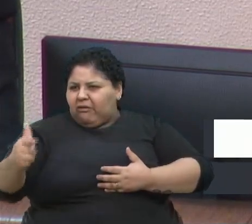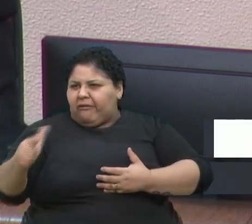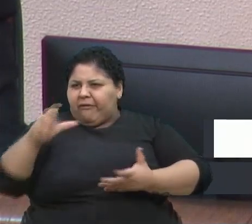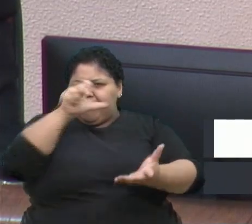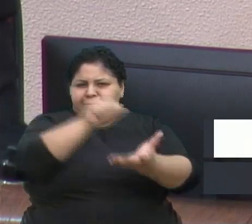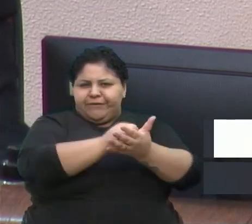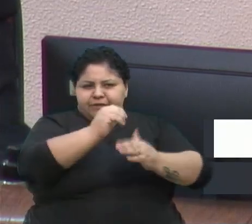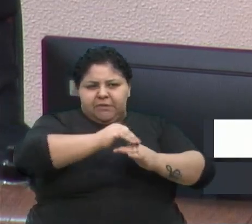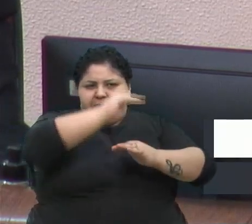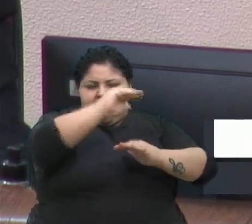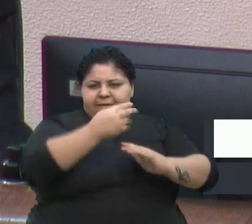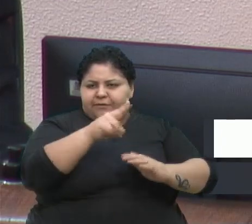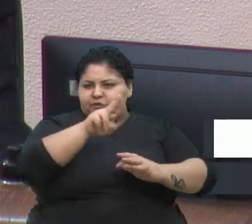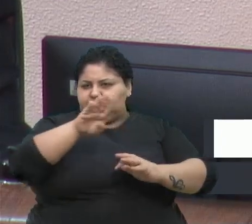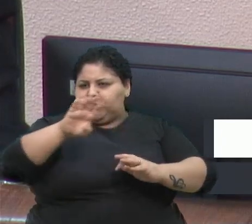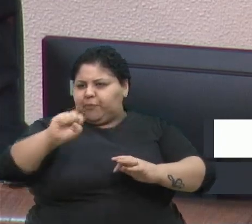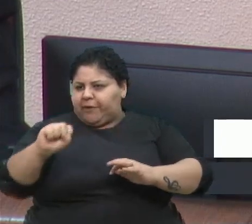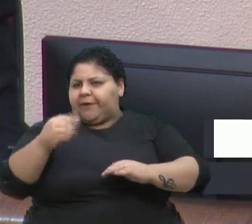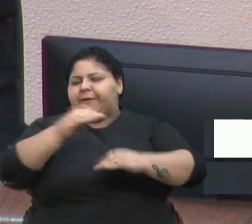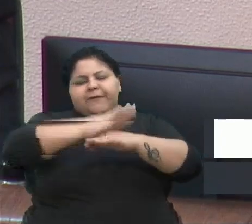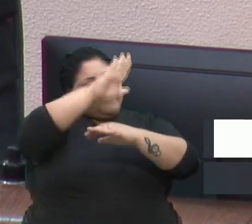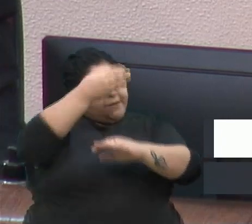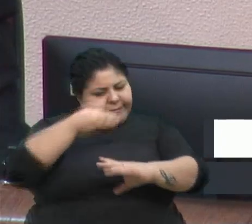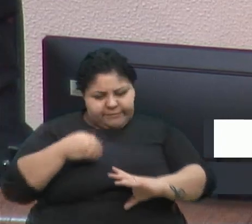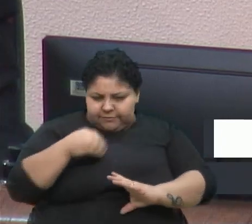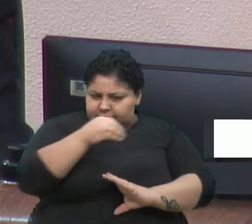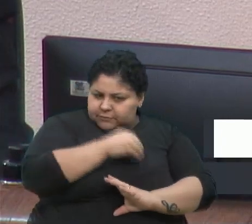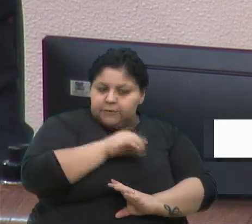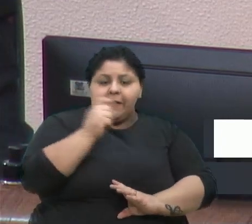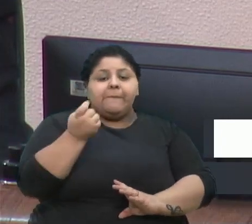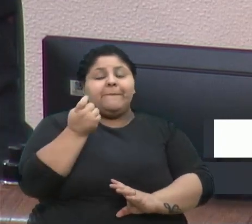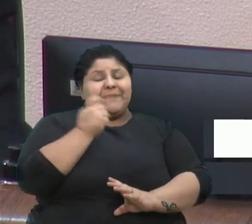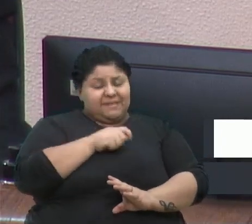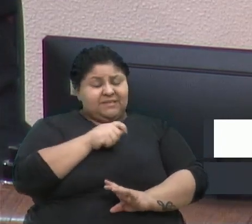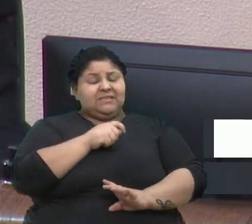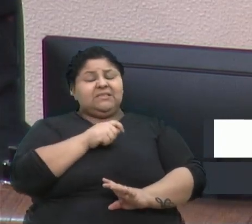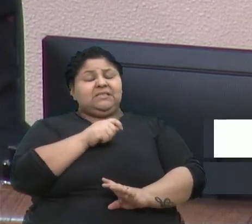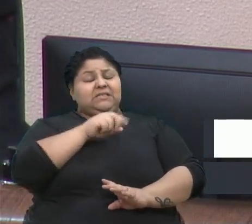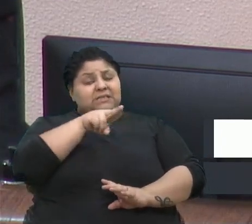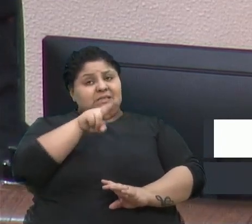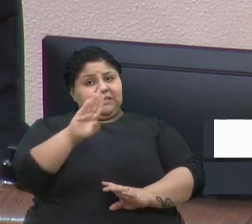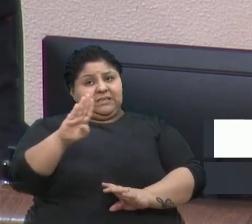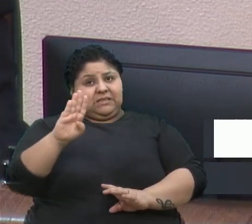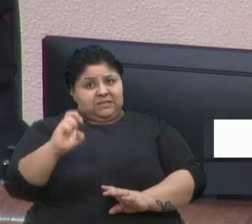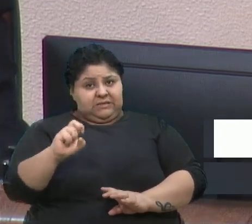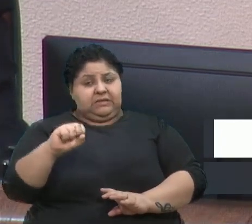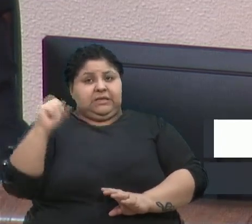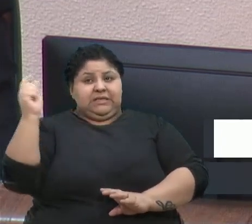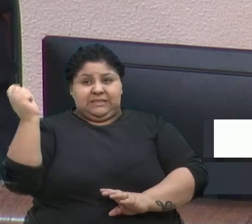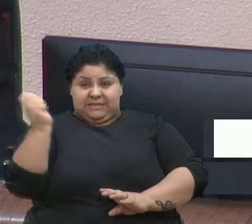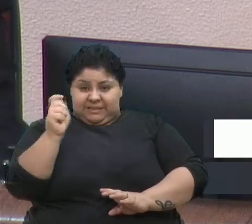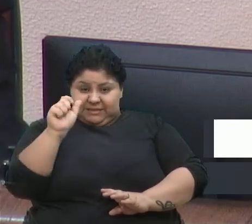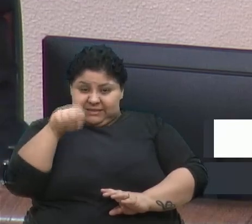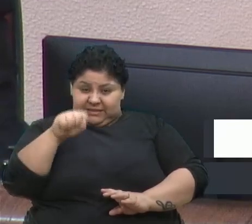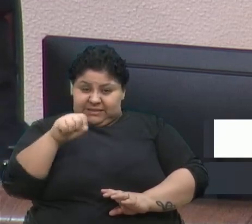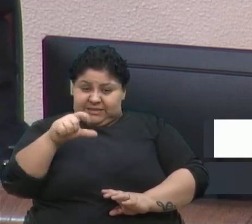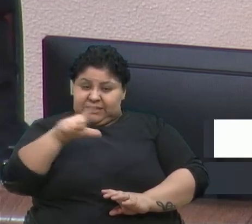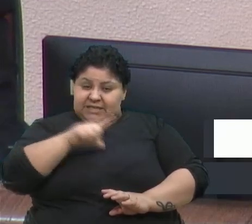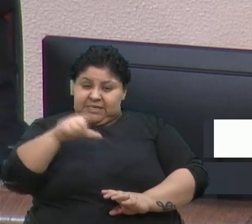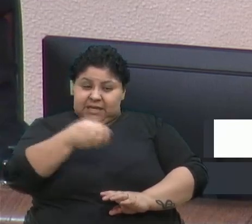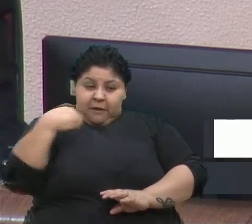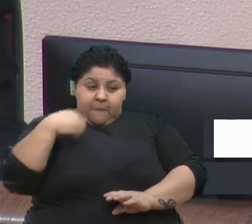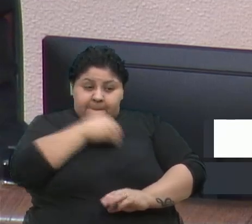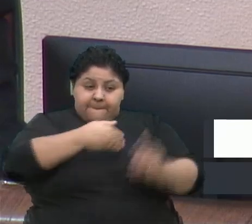UBS, e mais médicos. Precisamos que as UBS realmente tenham médicos para atender. E